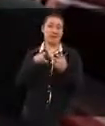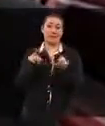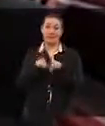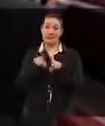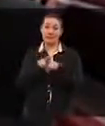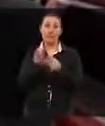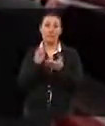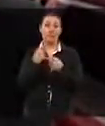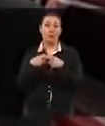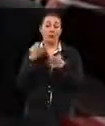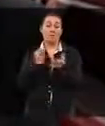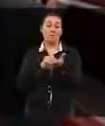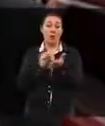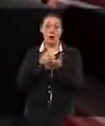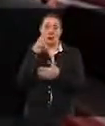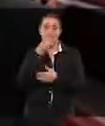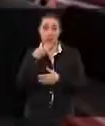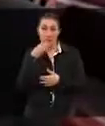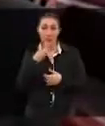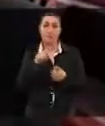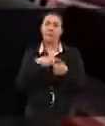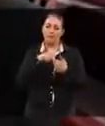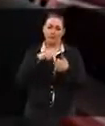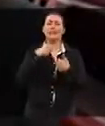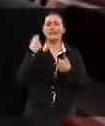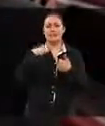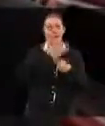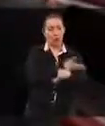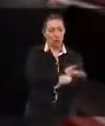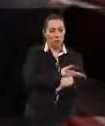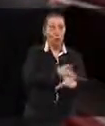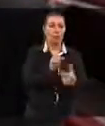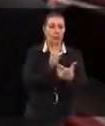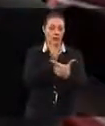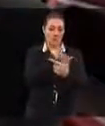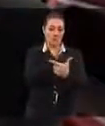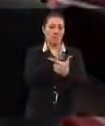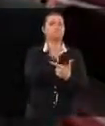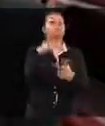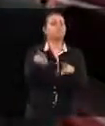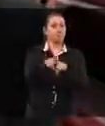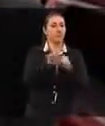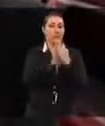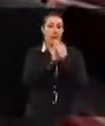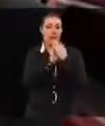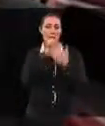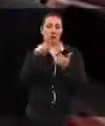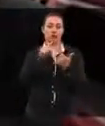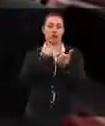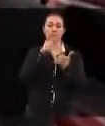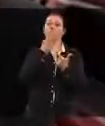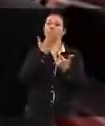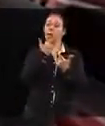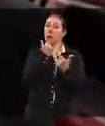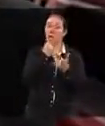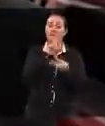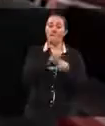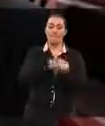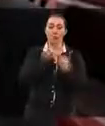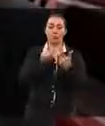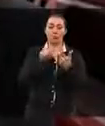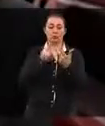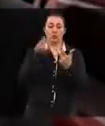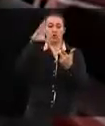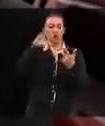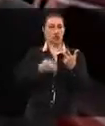por hipoglicemias, né? Então a gente precisa ter o hábito de tomar o café da manhã. Lanches no meio das refeições, um almoço, uma janta não